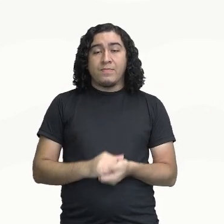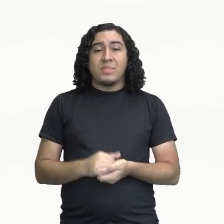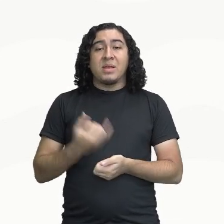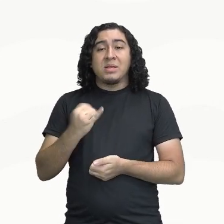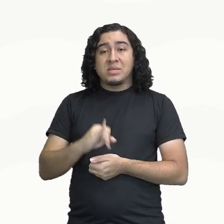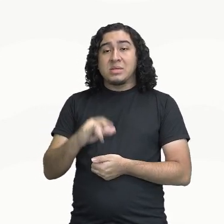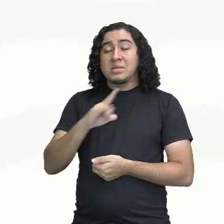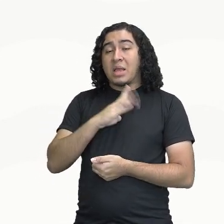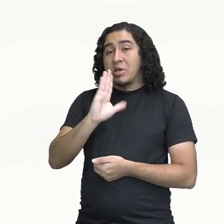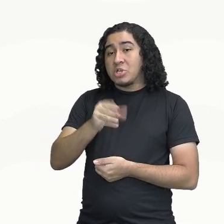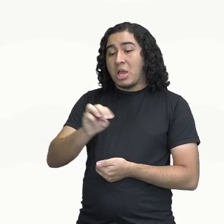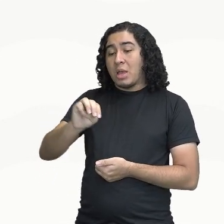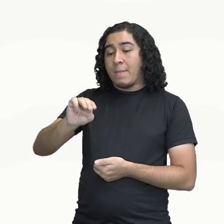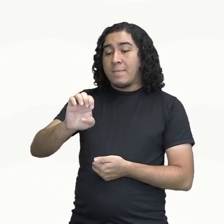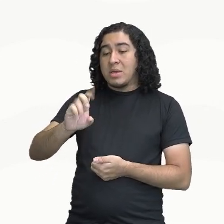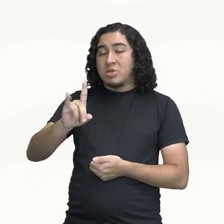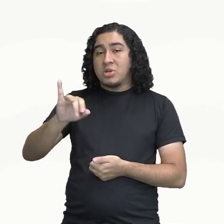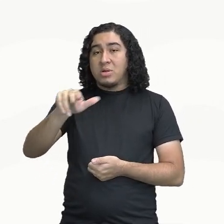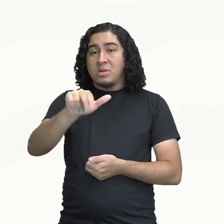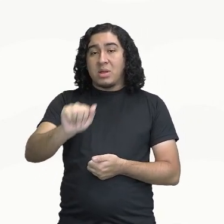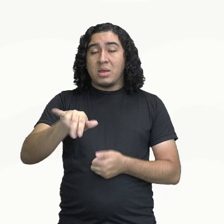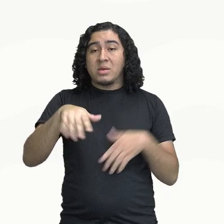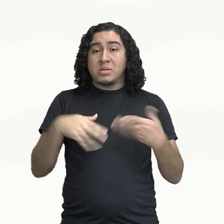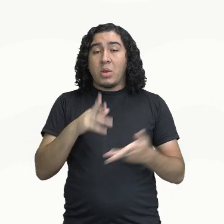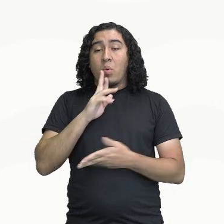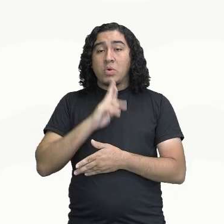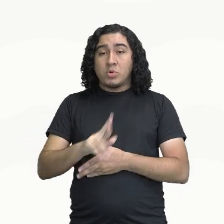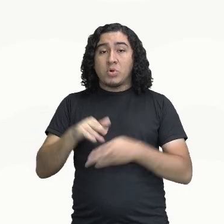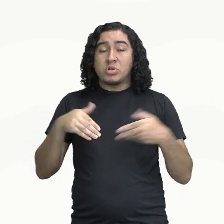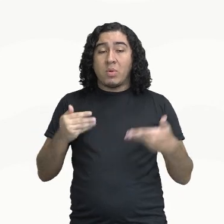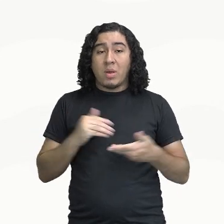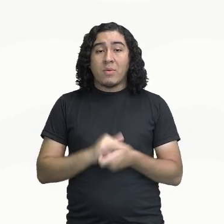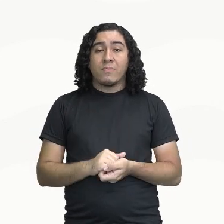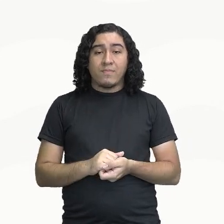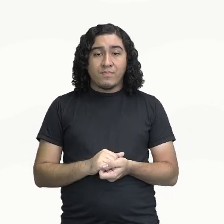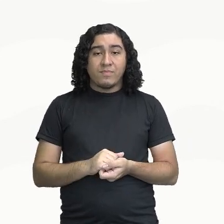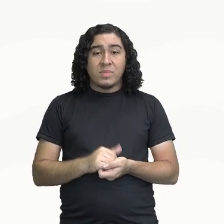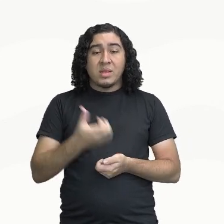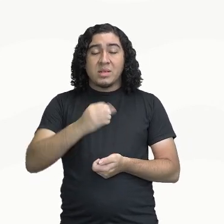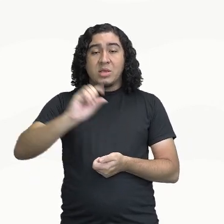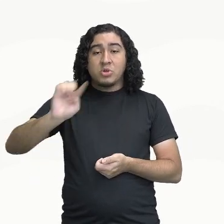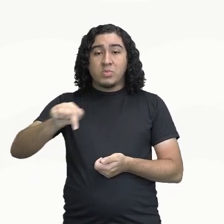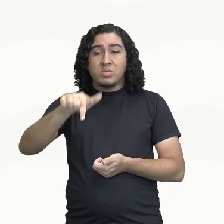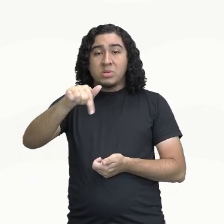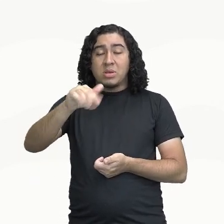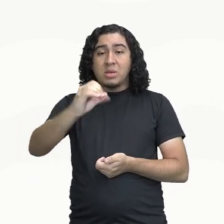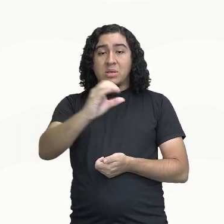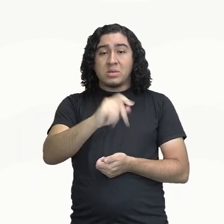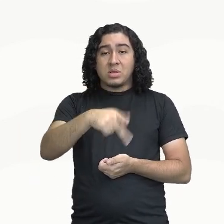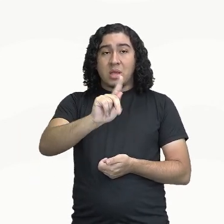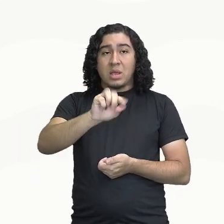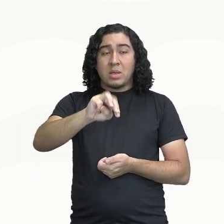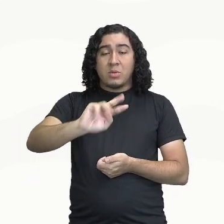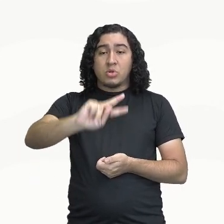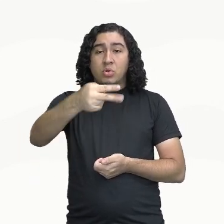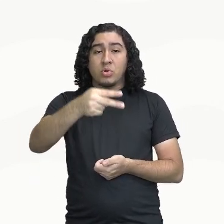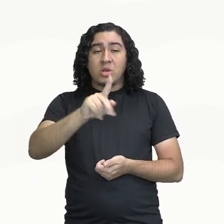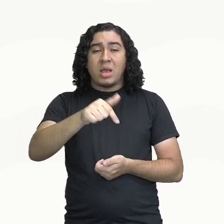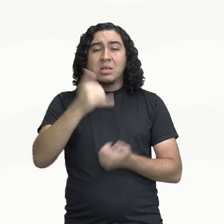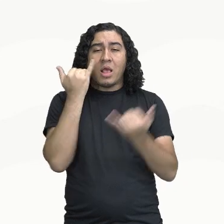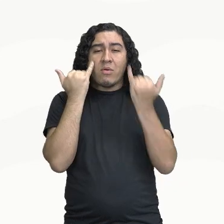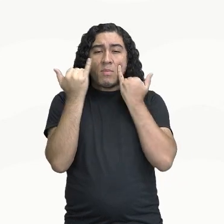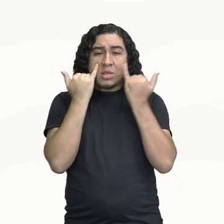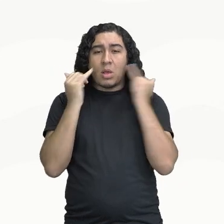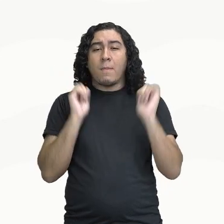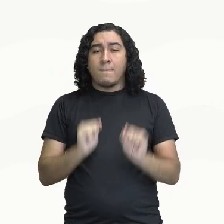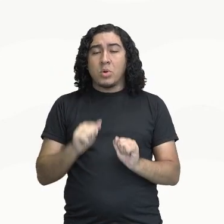deu a mediana, então o resultado da mediana é 6.700 km², então a partir dessa informação